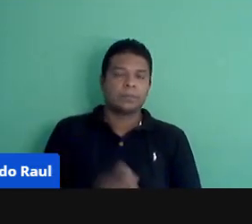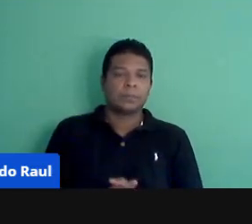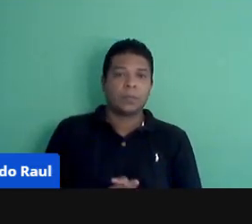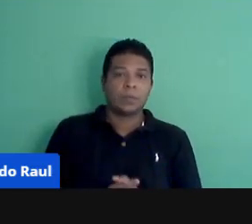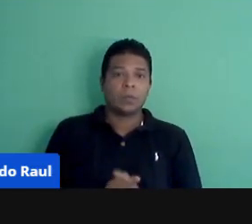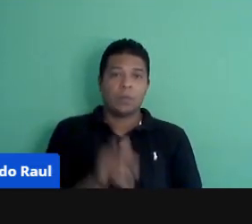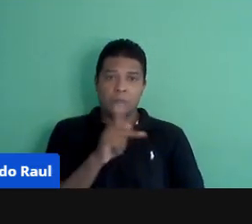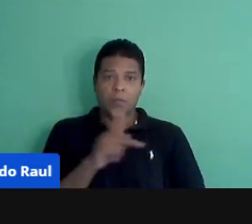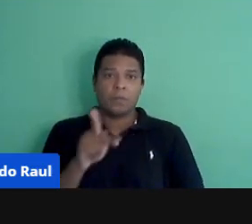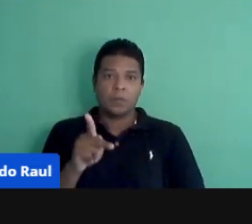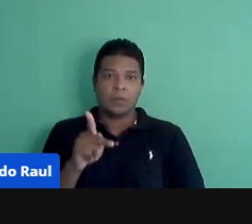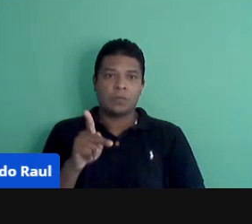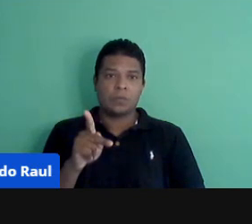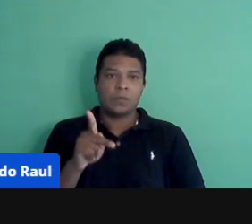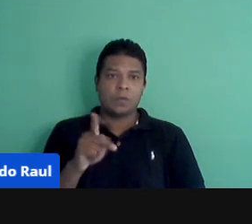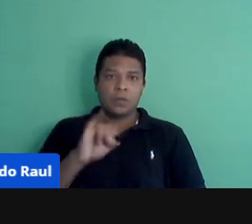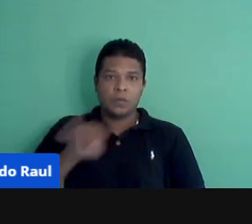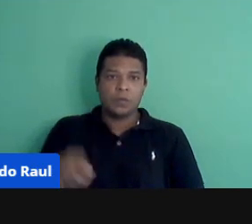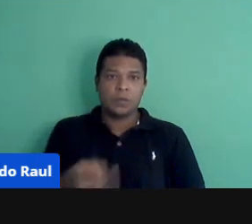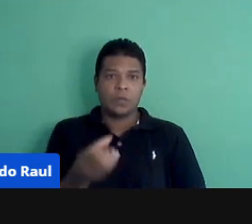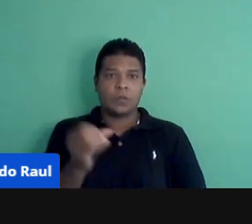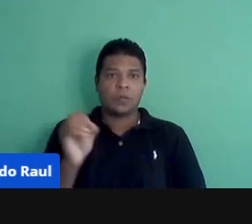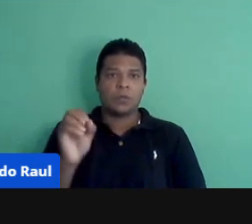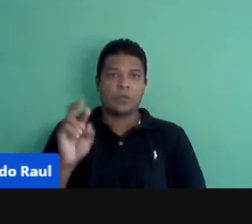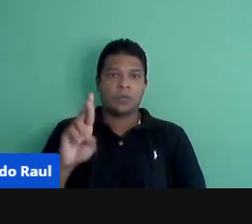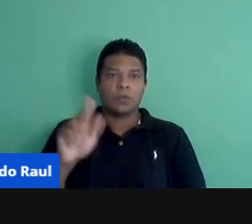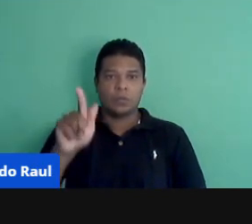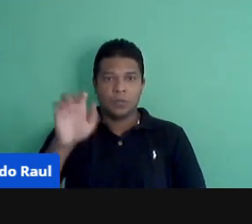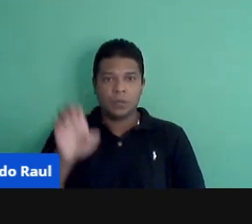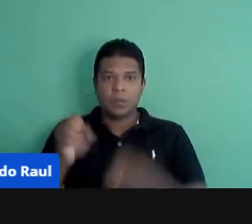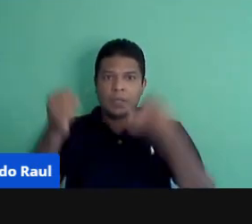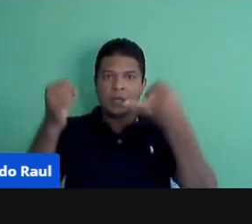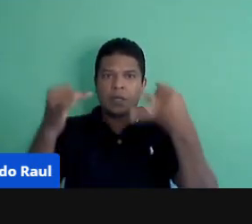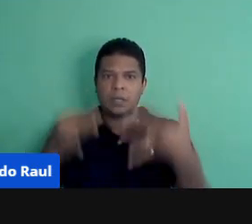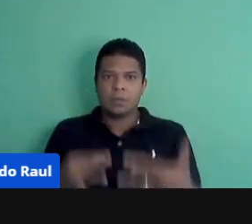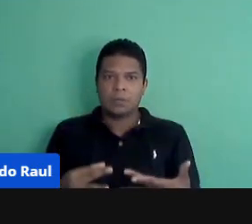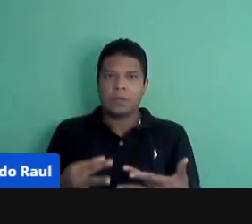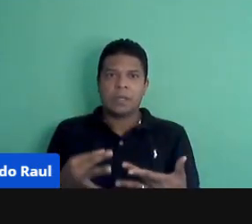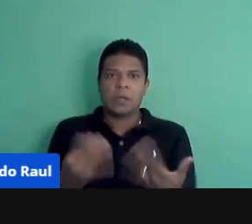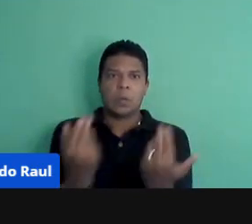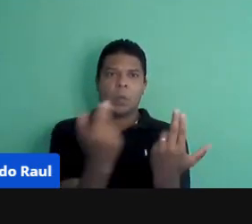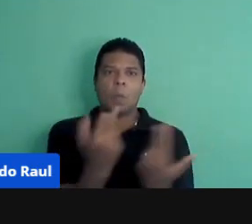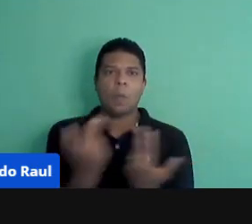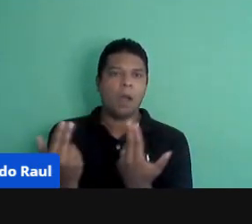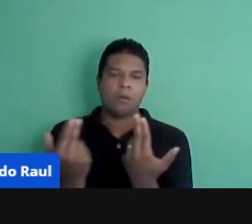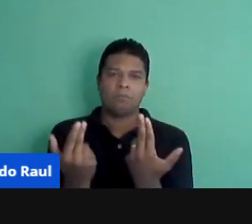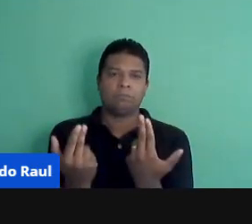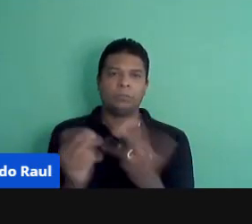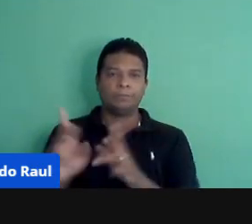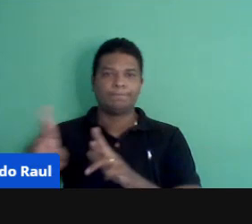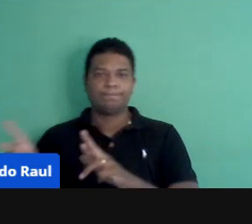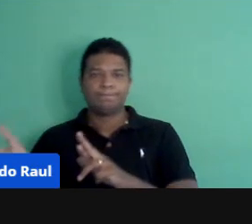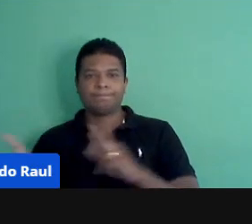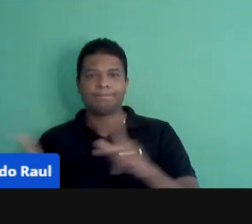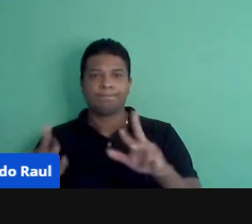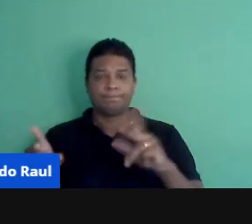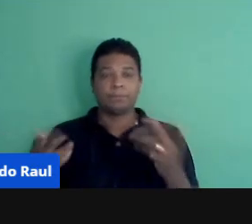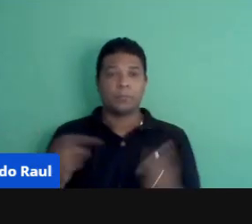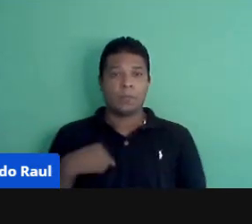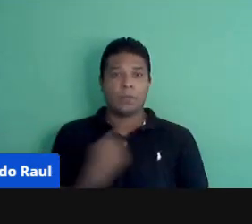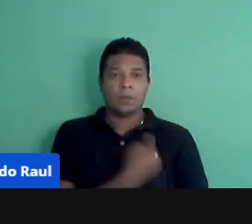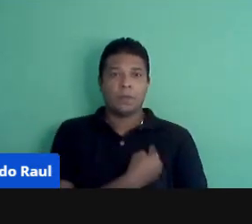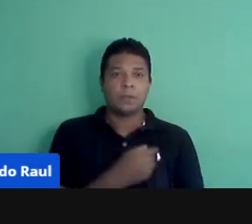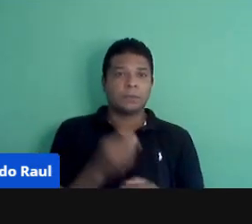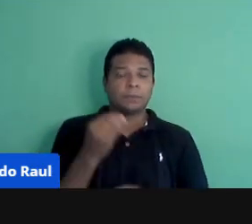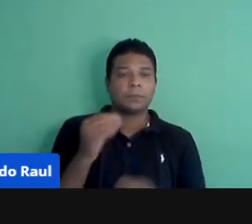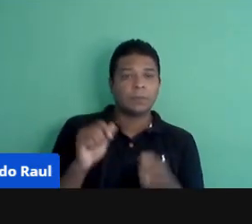Jorge mesmo colocou, não são realidades iguais, né? Nós temos várias realidades, e o que nós estamos fazendo é deixando